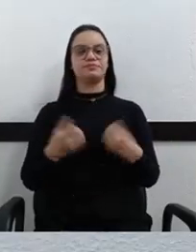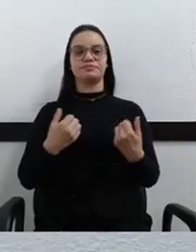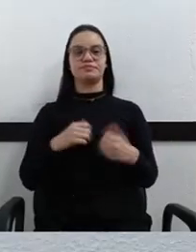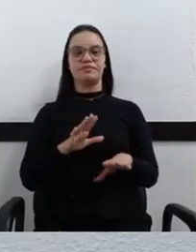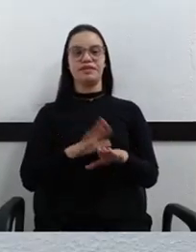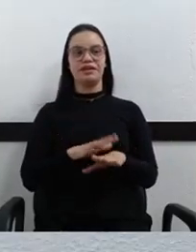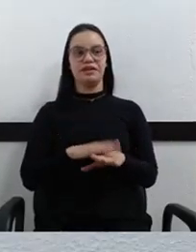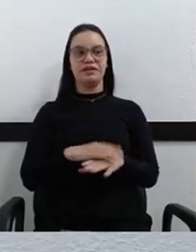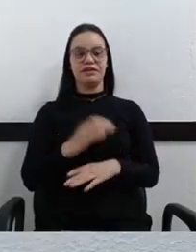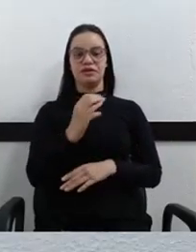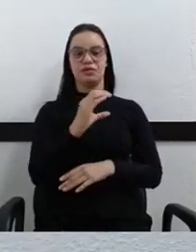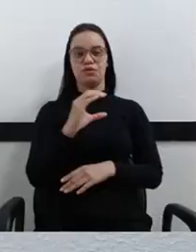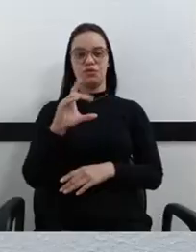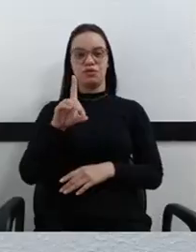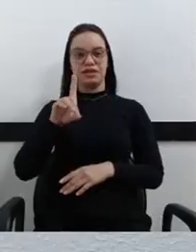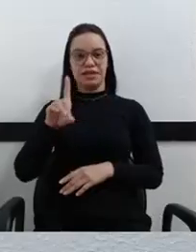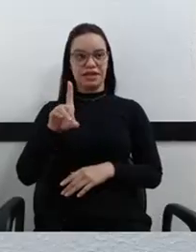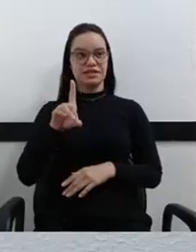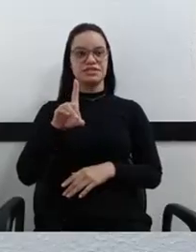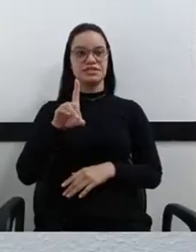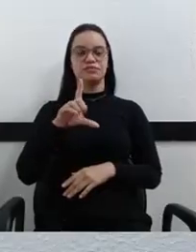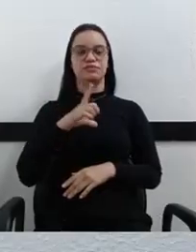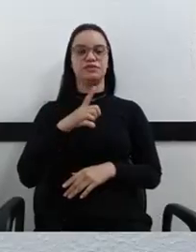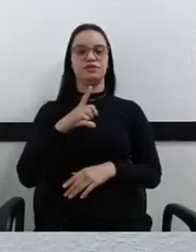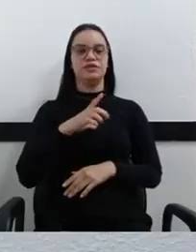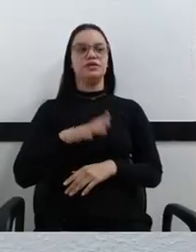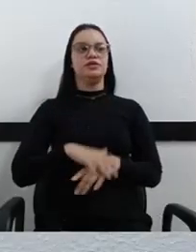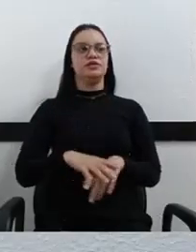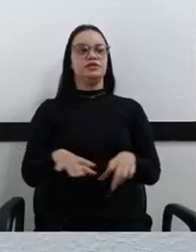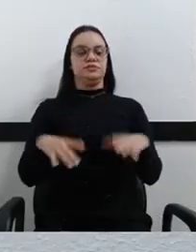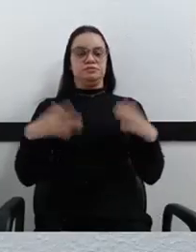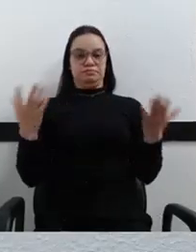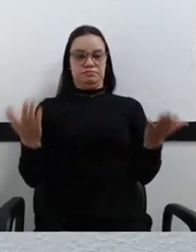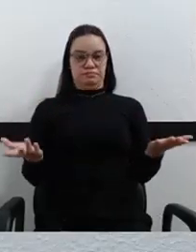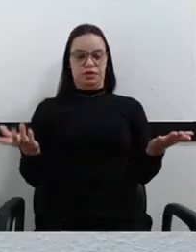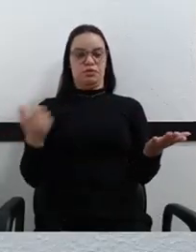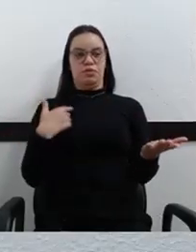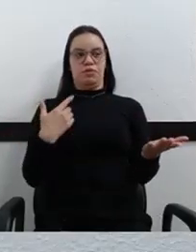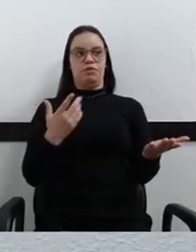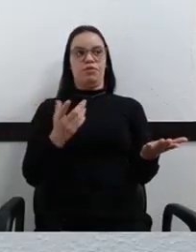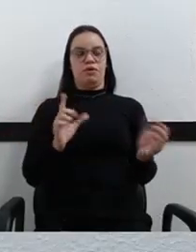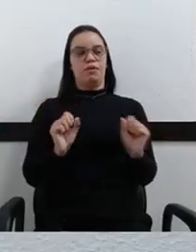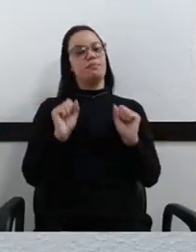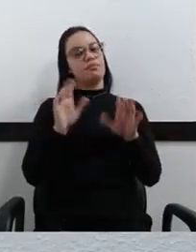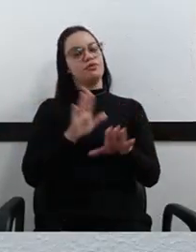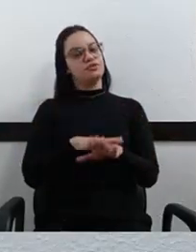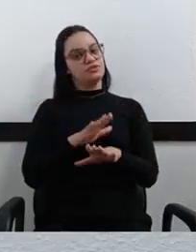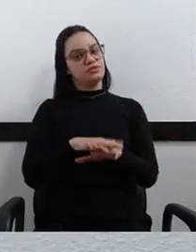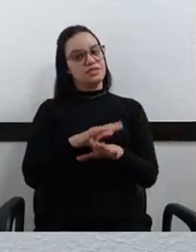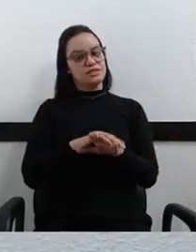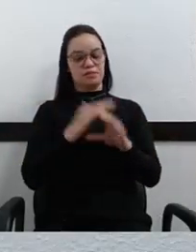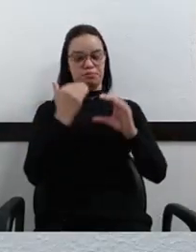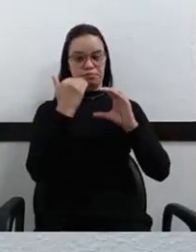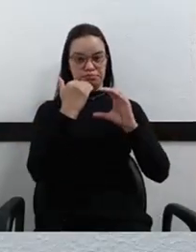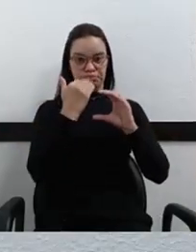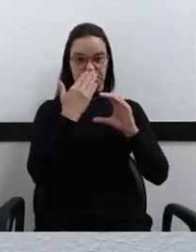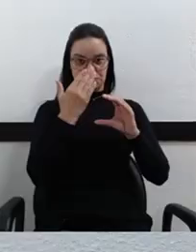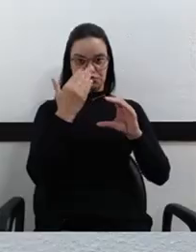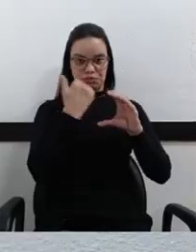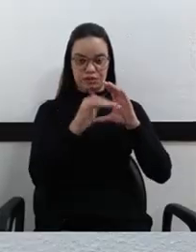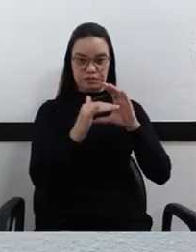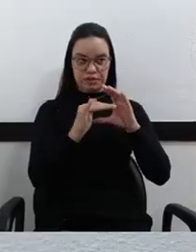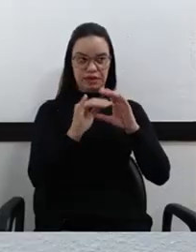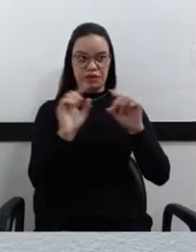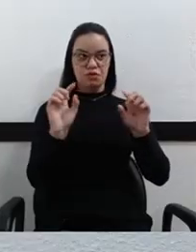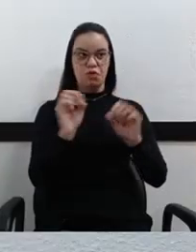então, para a coordenação das unidades, para que os coordenadores, então, indefiram, pode ser feito esse pedido por e-mail, e os coordenadores,